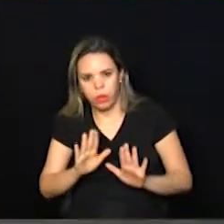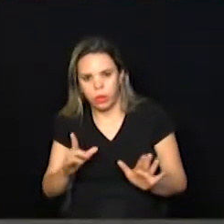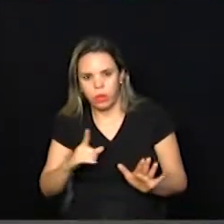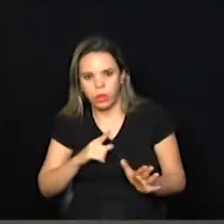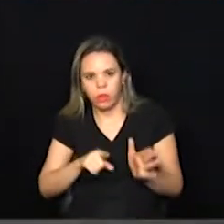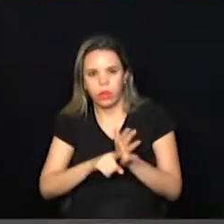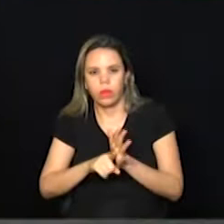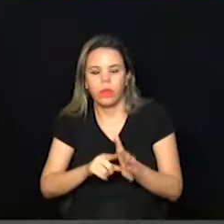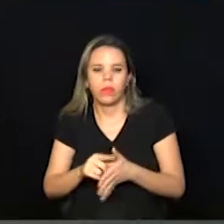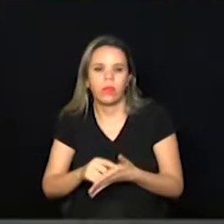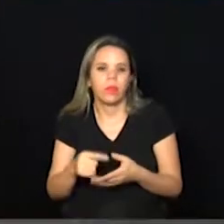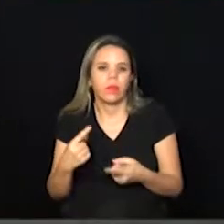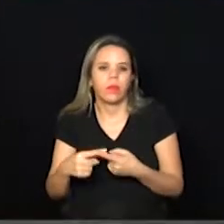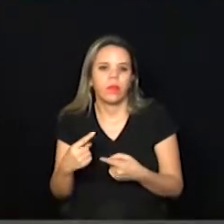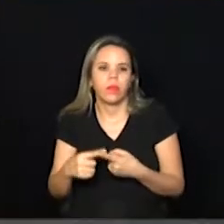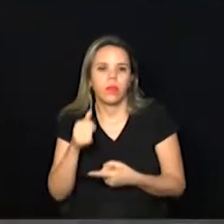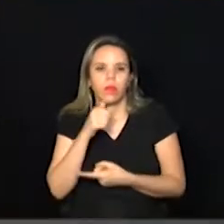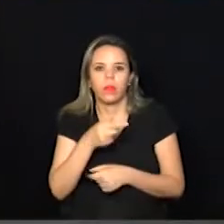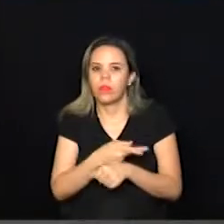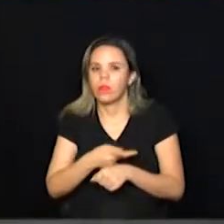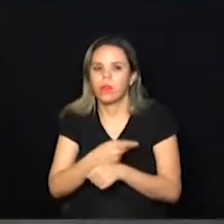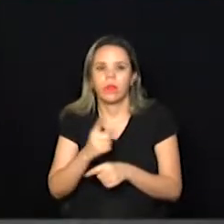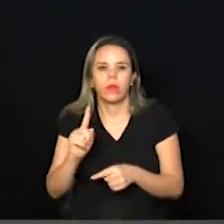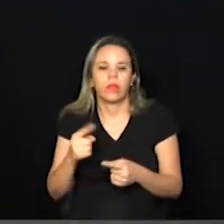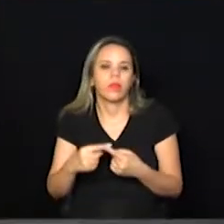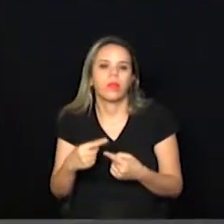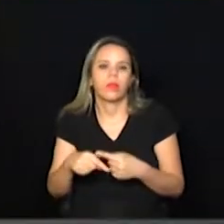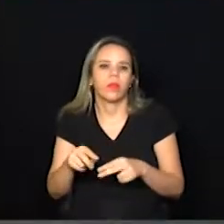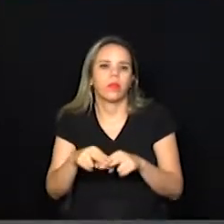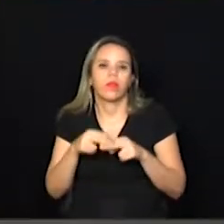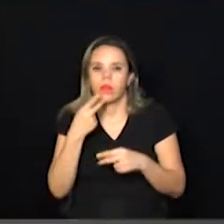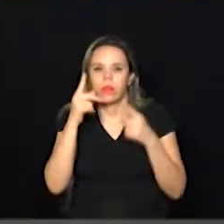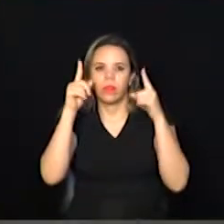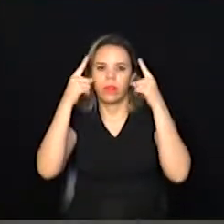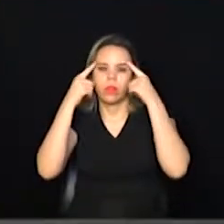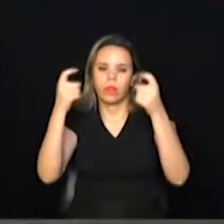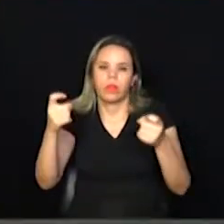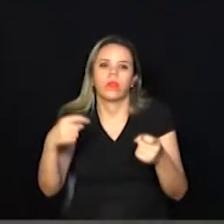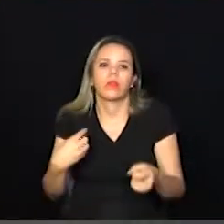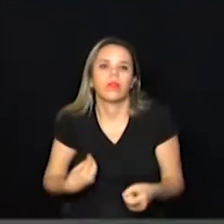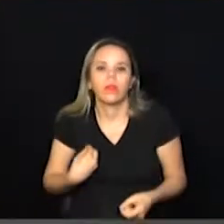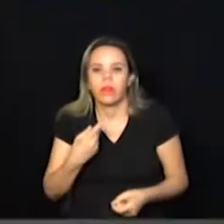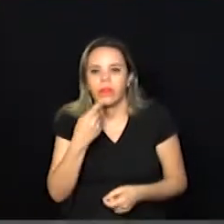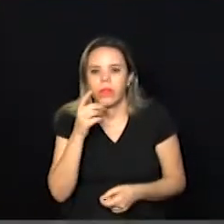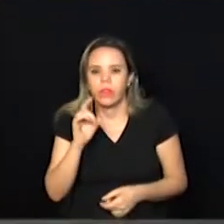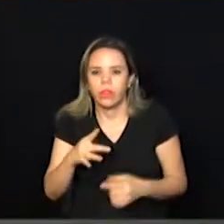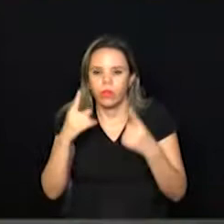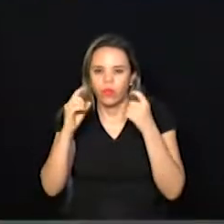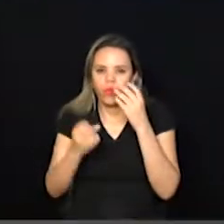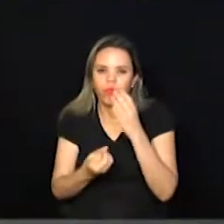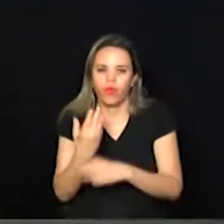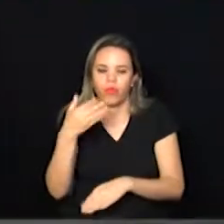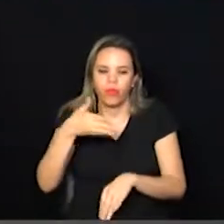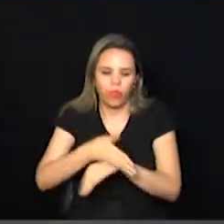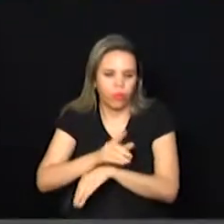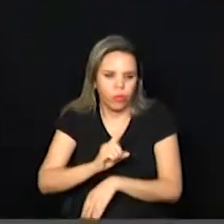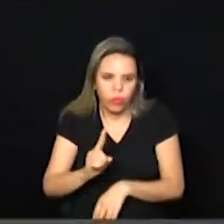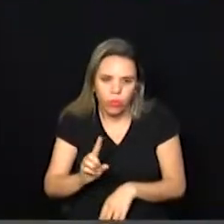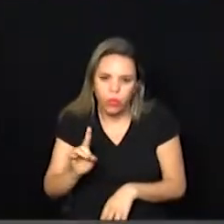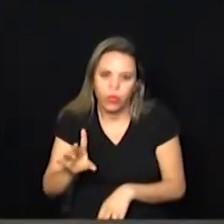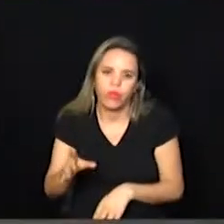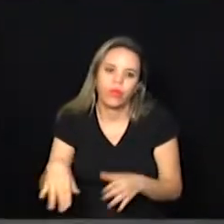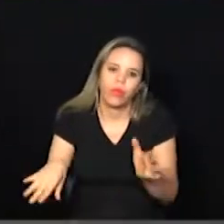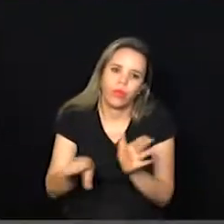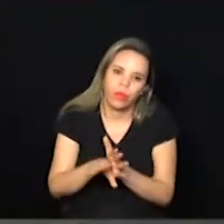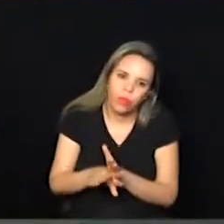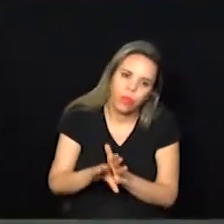buscar o porquê essas mulheres não procuram. Por isso que, quando a gente fala de violência, nós não estamos falando só quando a violência já está instalada, quando ela já